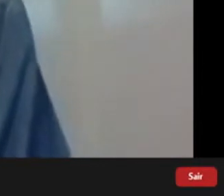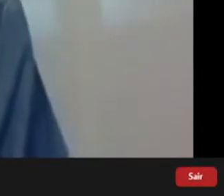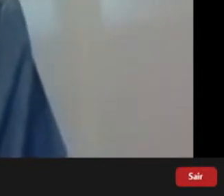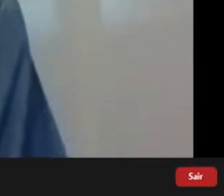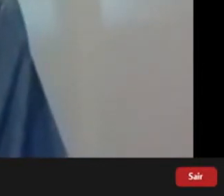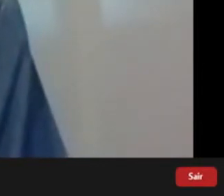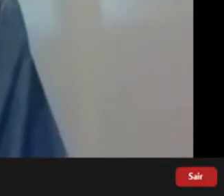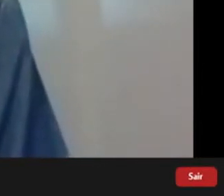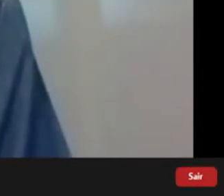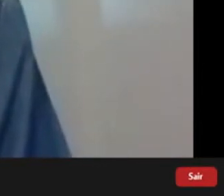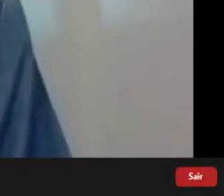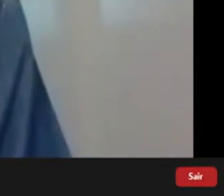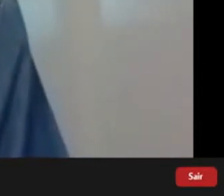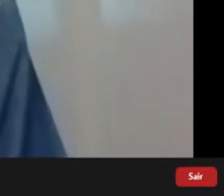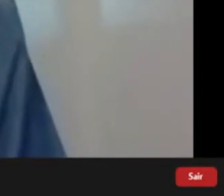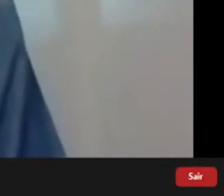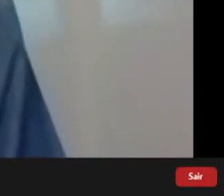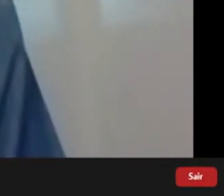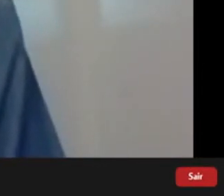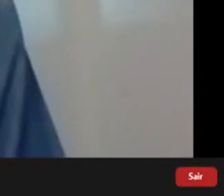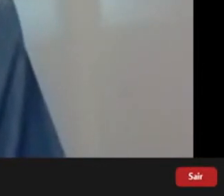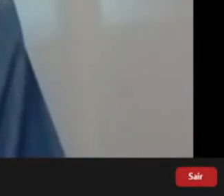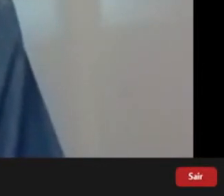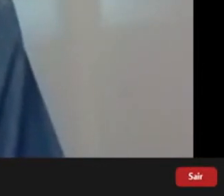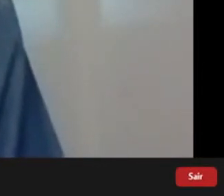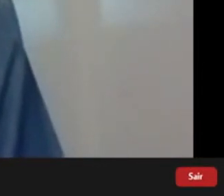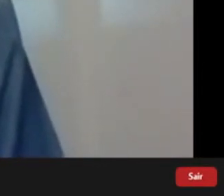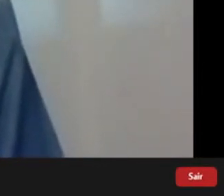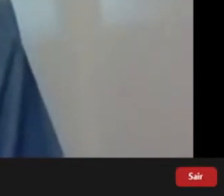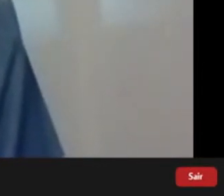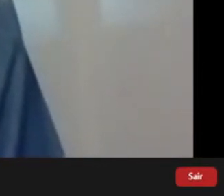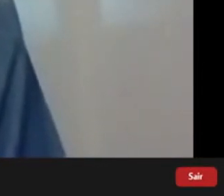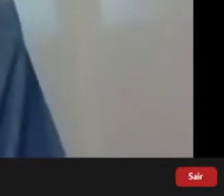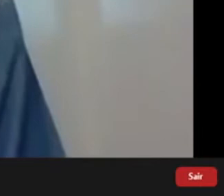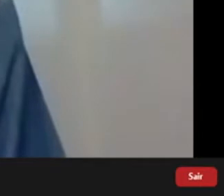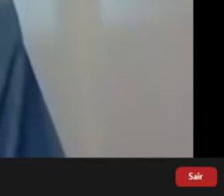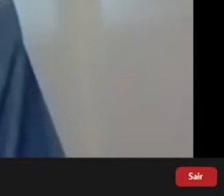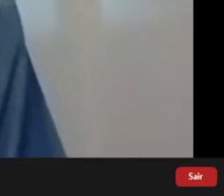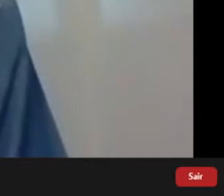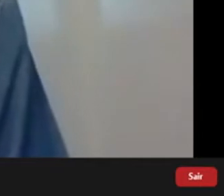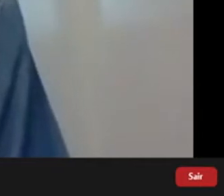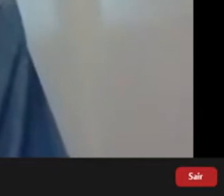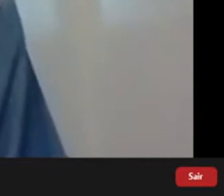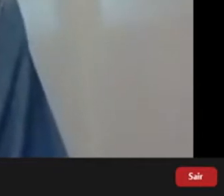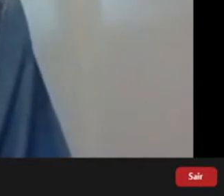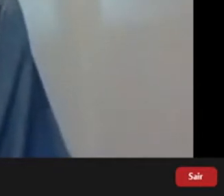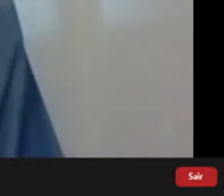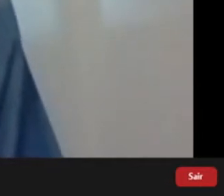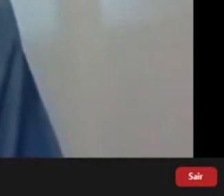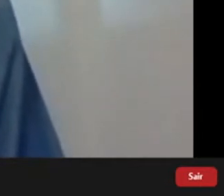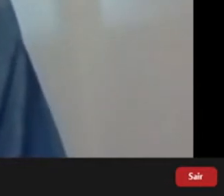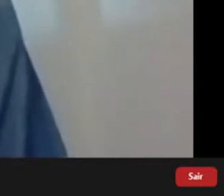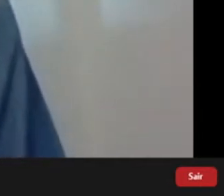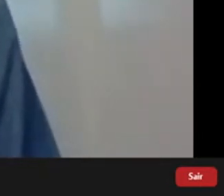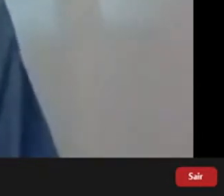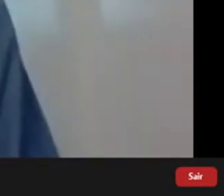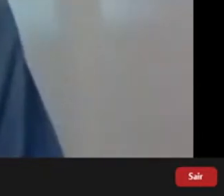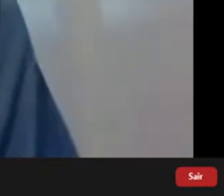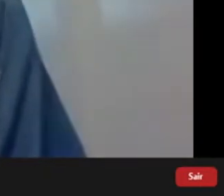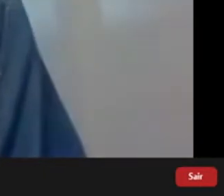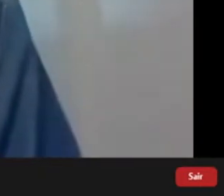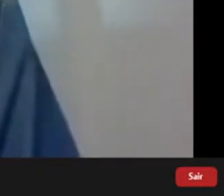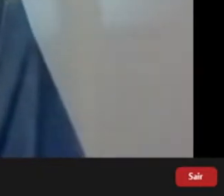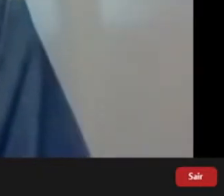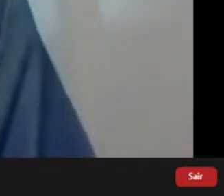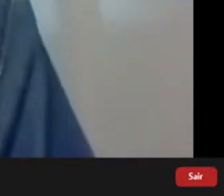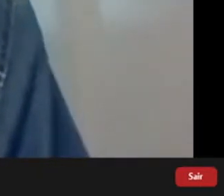interessada em fazer isso. Por isso que ela chamou também a Secretaria Estadual, Secretaria Municipal e outros atores para discutir esse